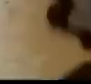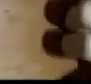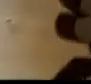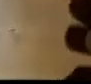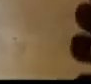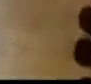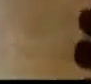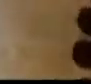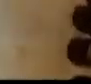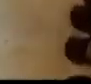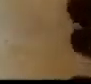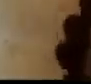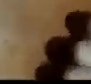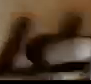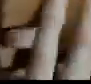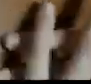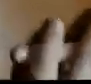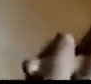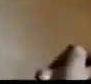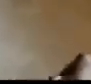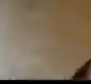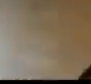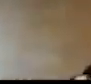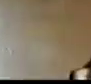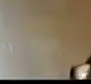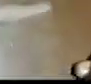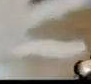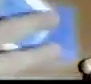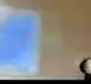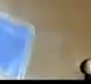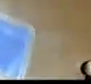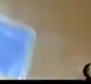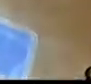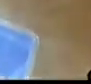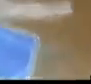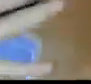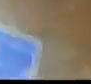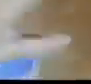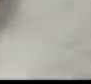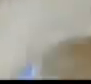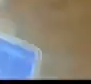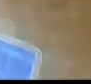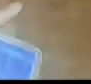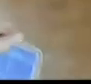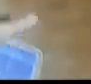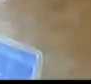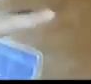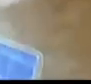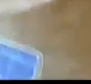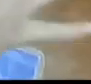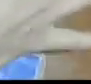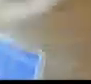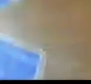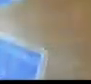A cada jogada, as cartas voltam para a mesa e elas devem ser